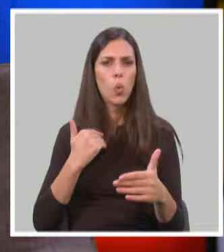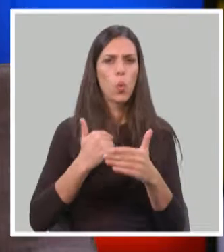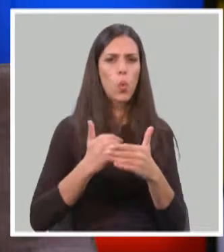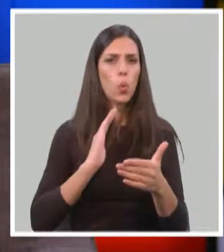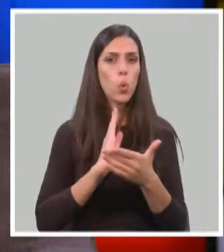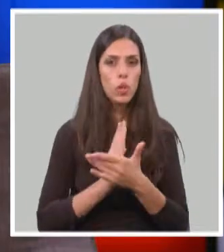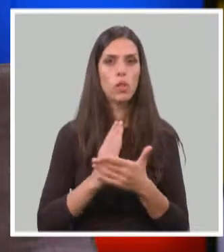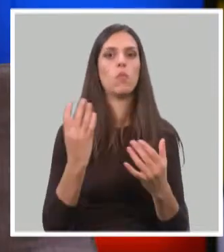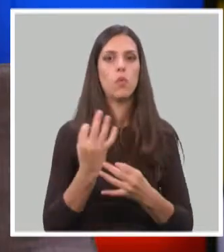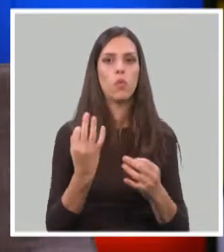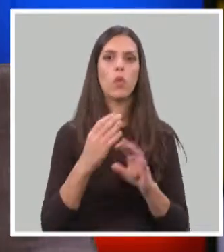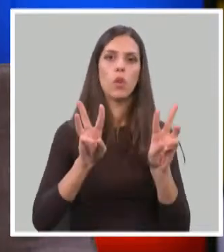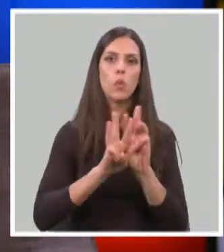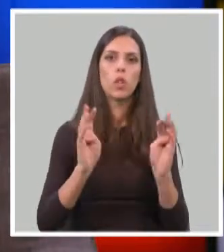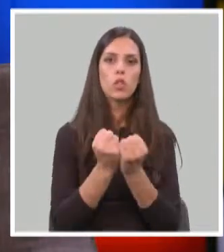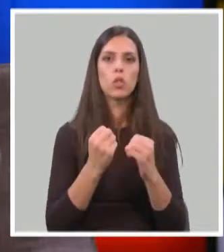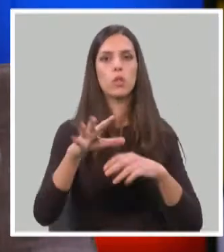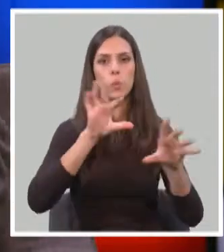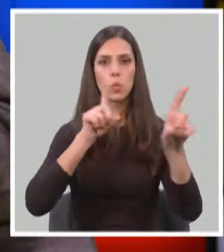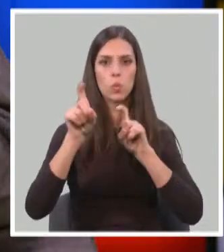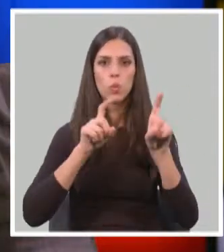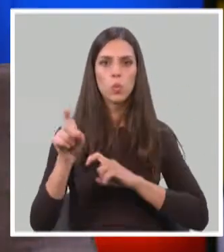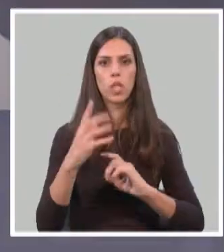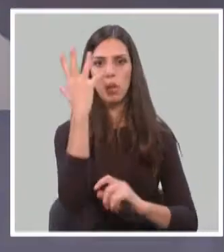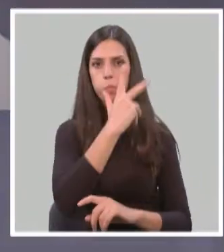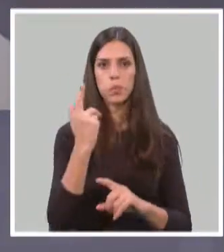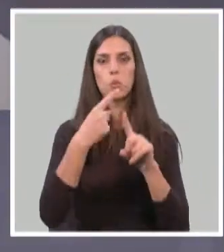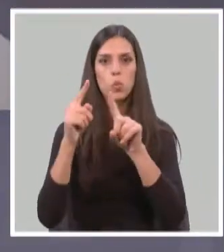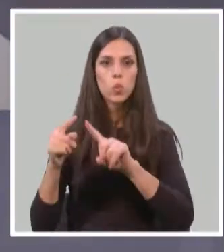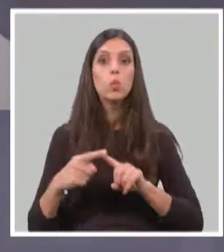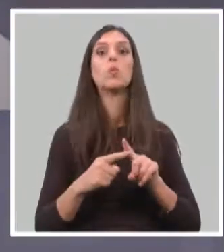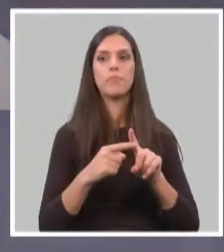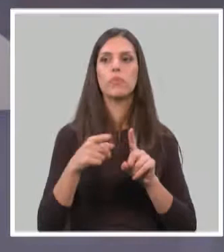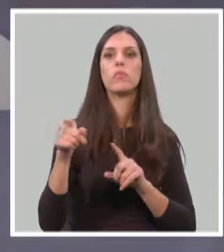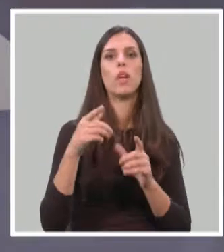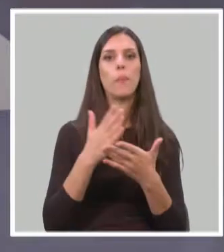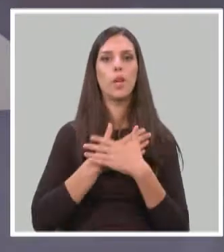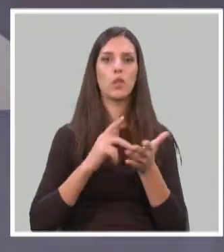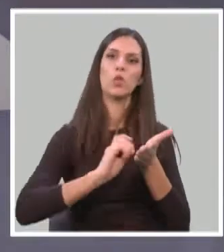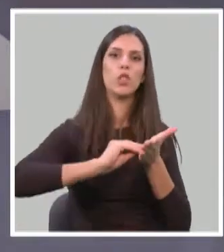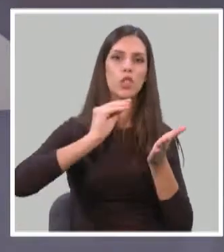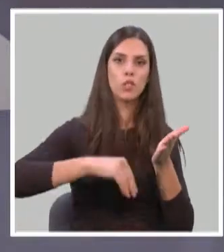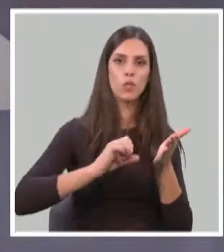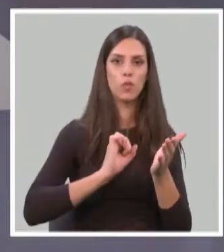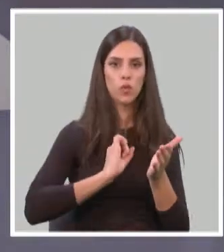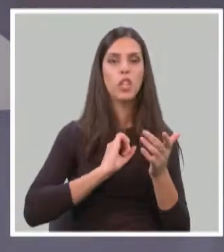para um workshop de seleção de atores e eu lá fui com esse empurrãozinho e então